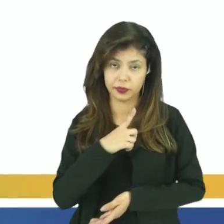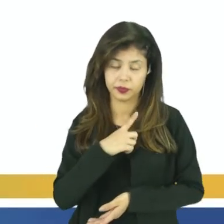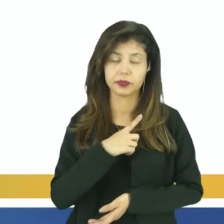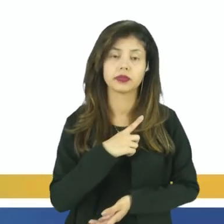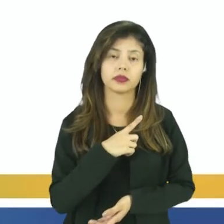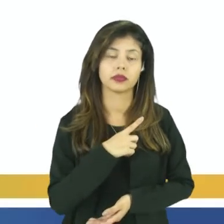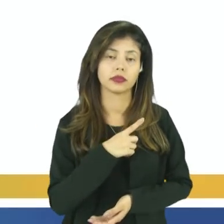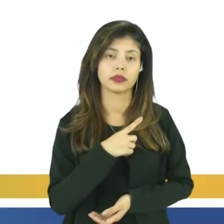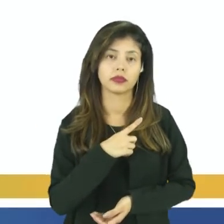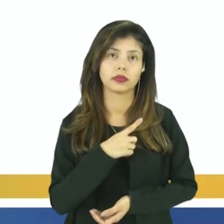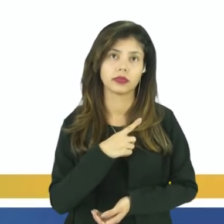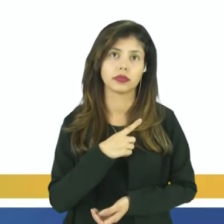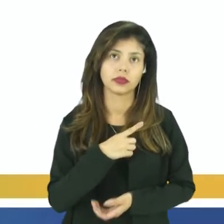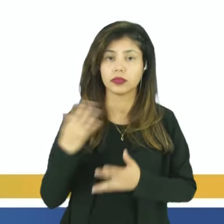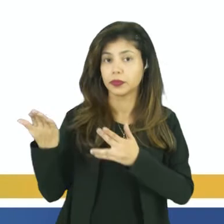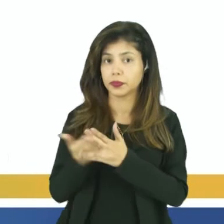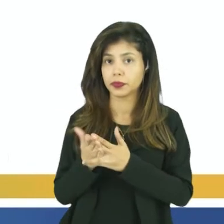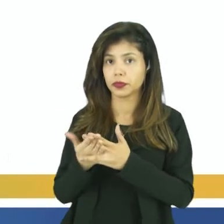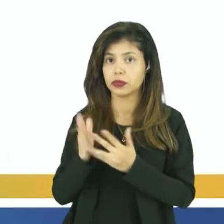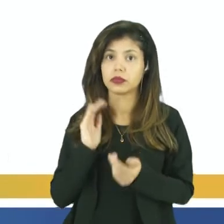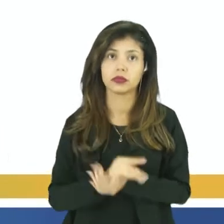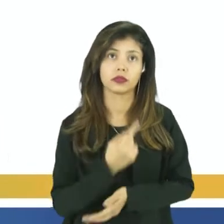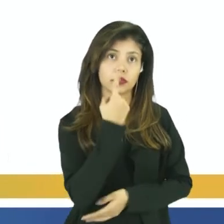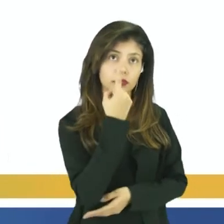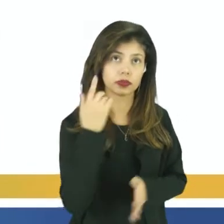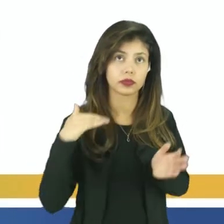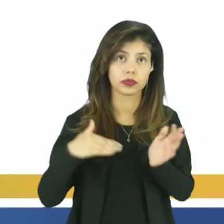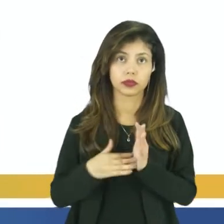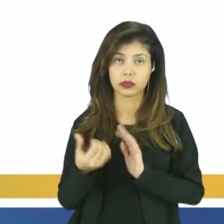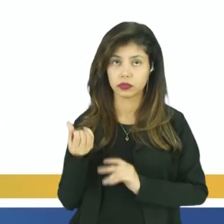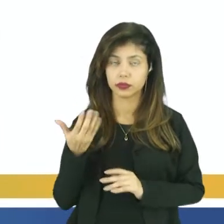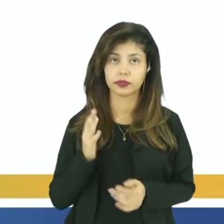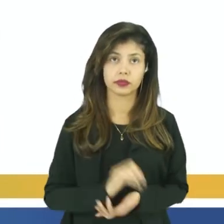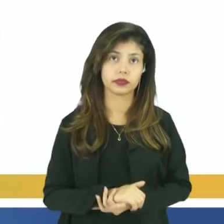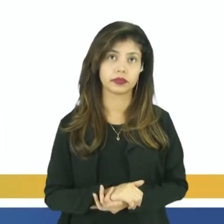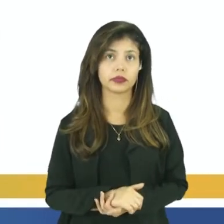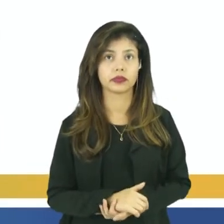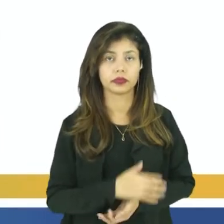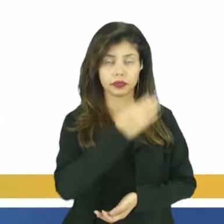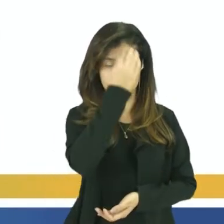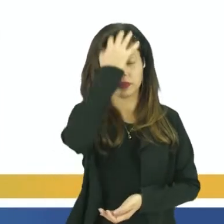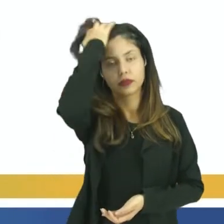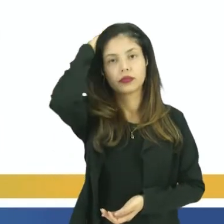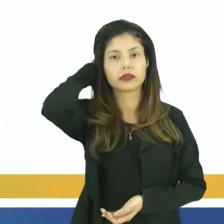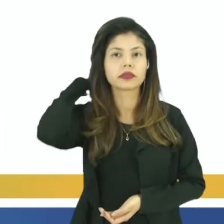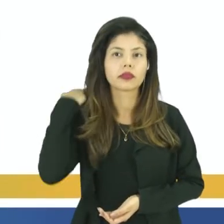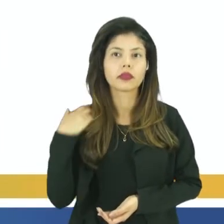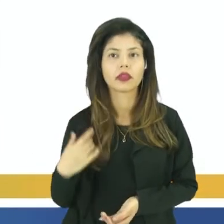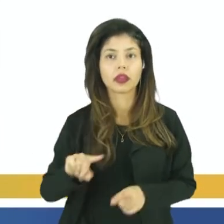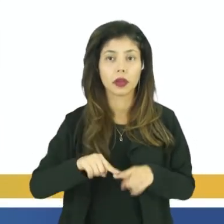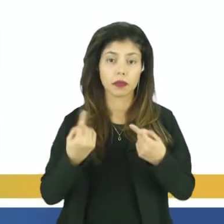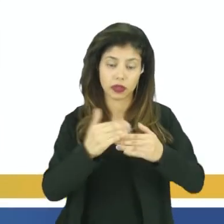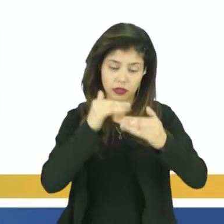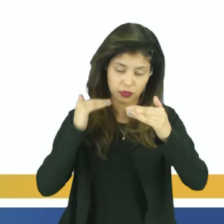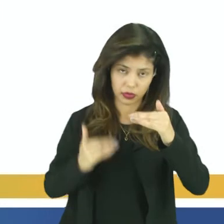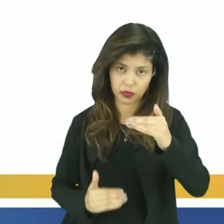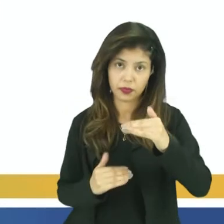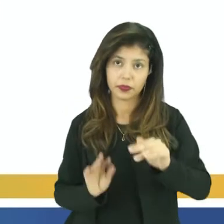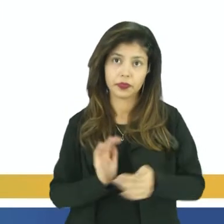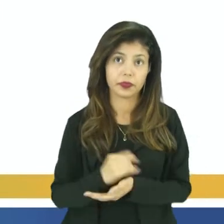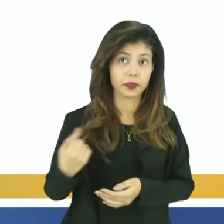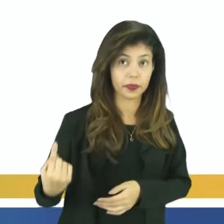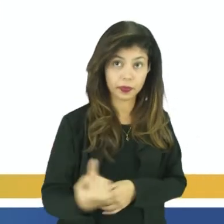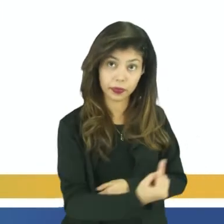aí intervalos que vão de 1 a 6. Mas mais abaixo